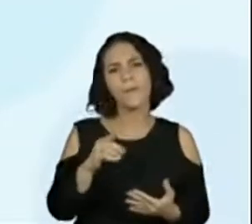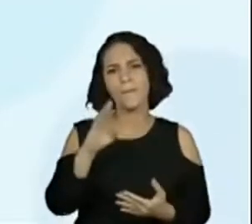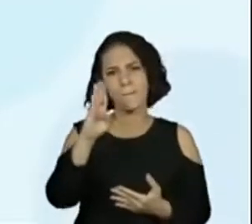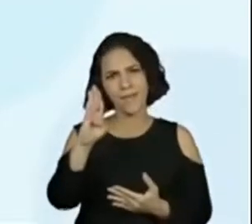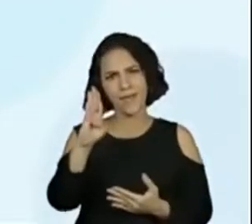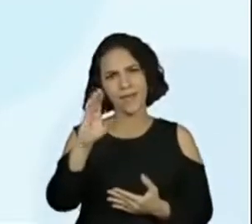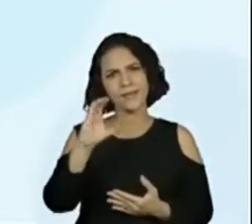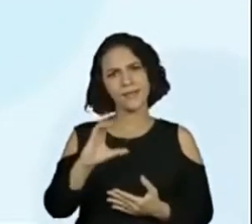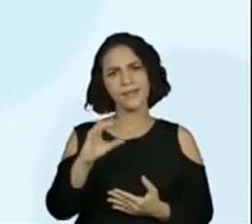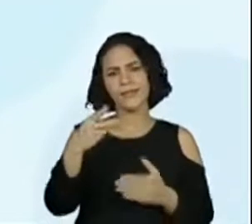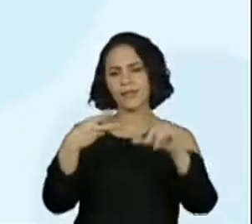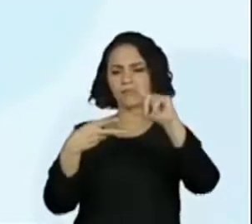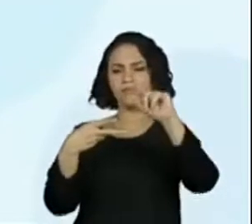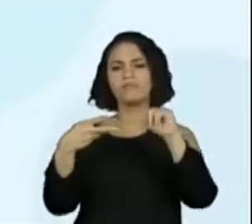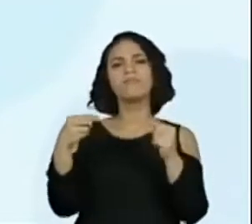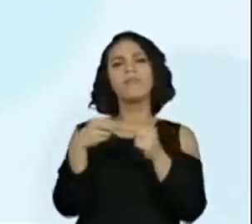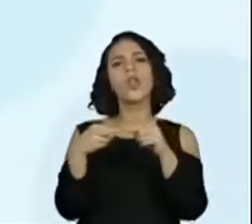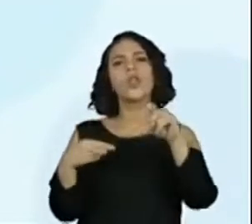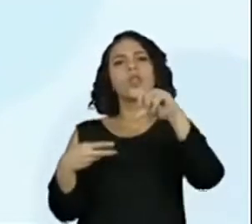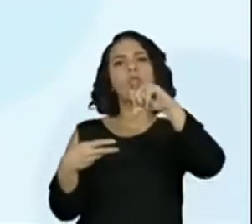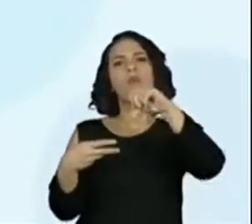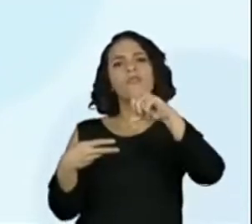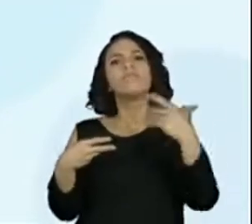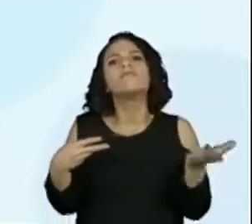9 horas?